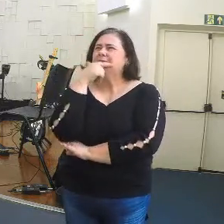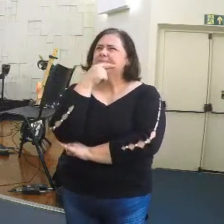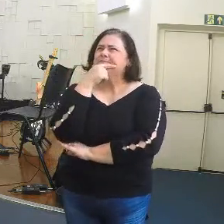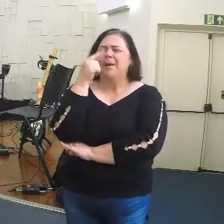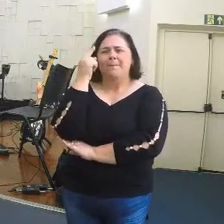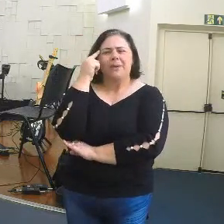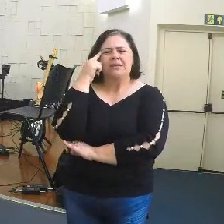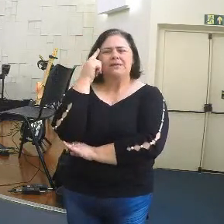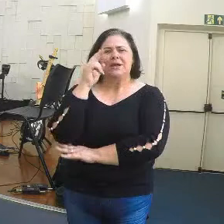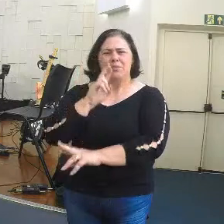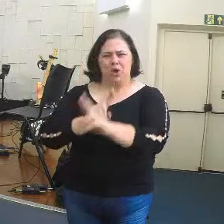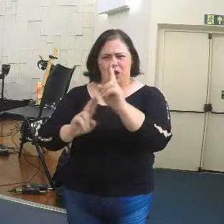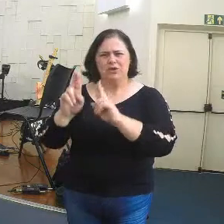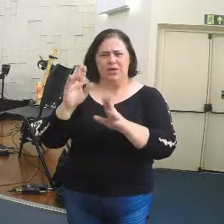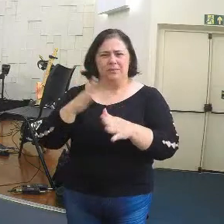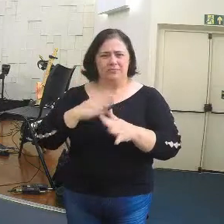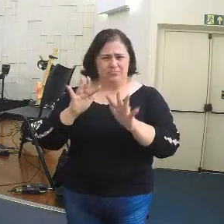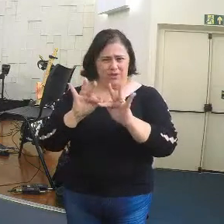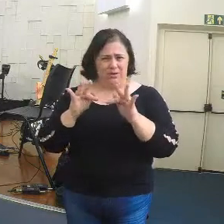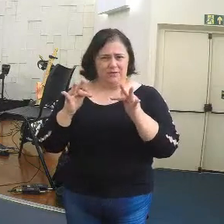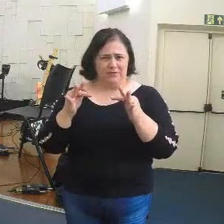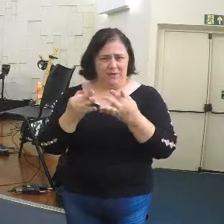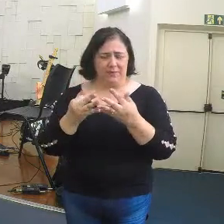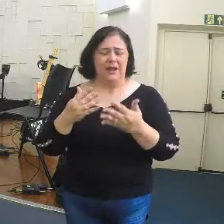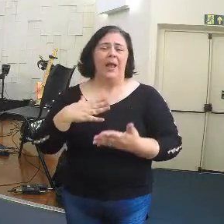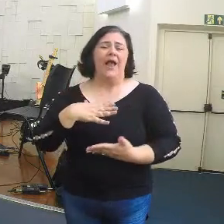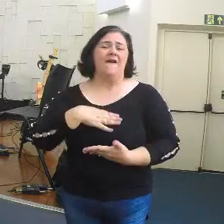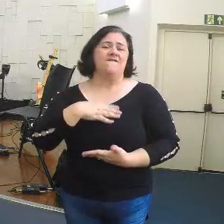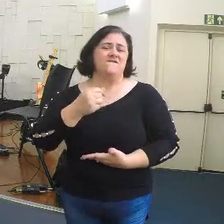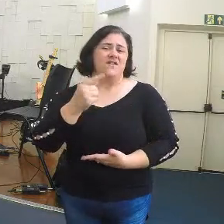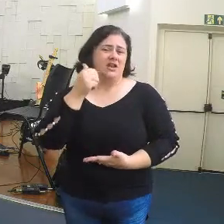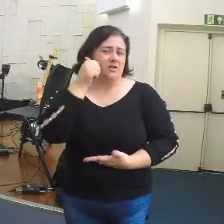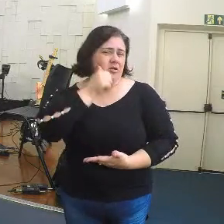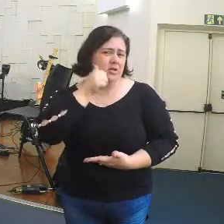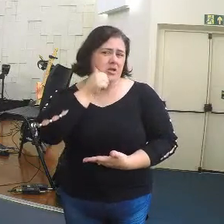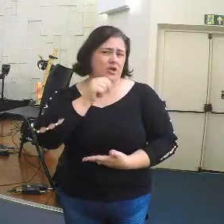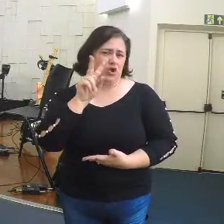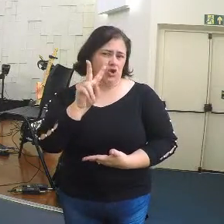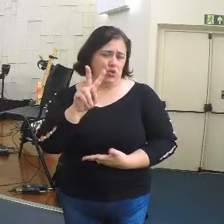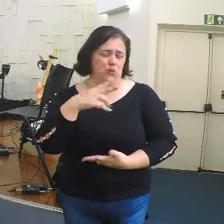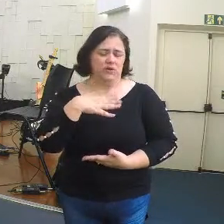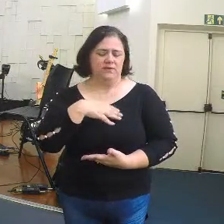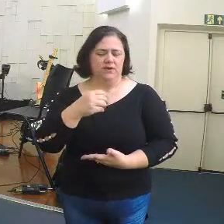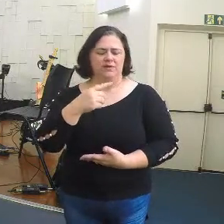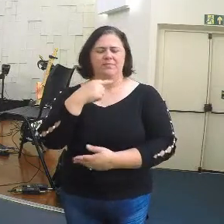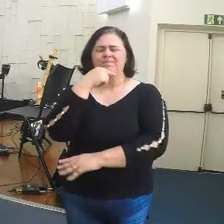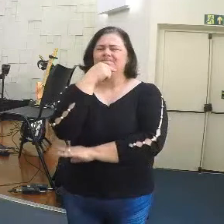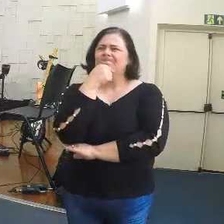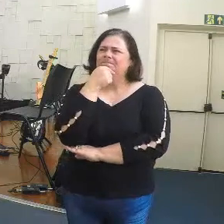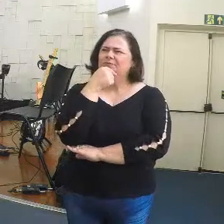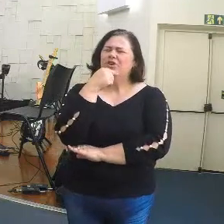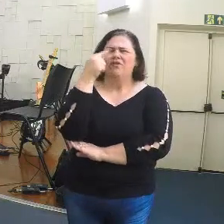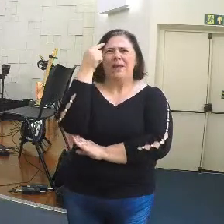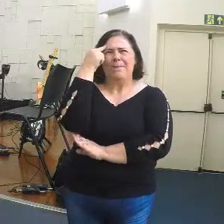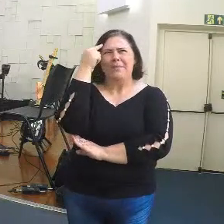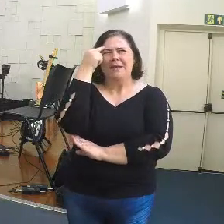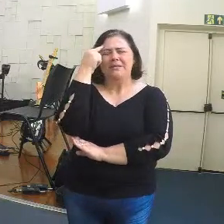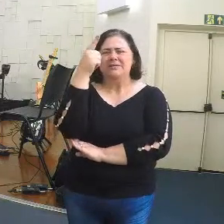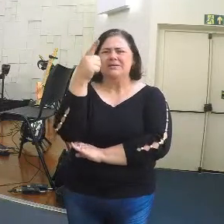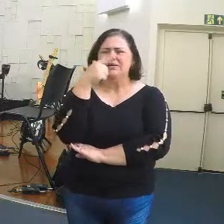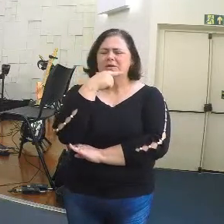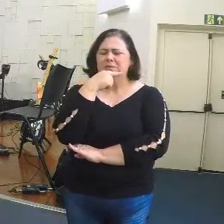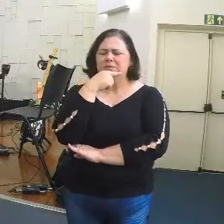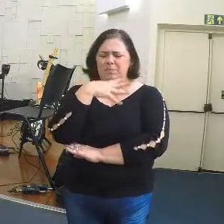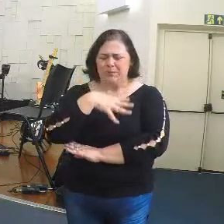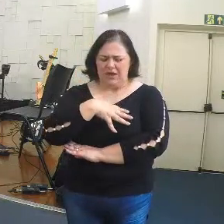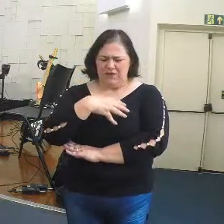filhas, e é muito constrangedor. É um pensamento muito incômodo, quando um pai pensa no seu filho, a quem